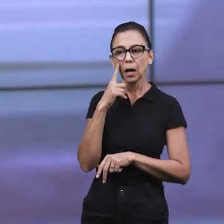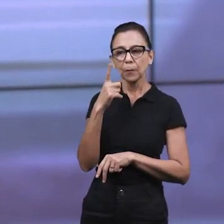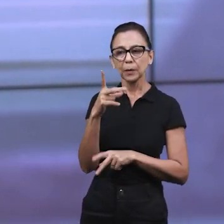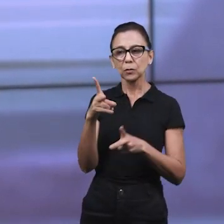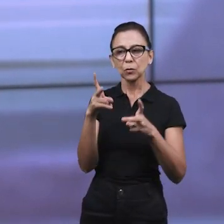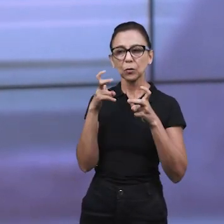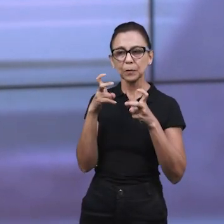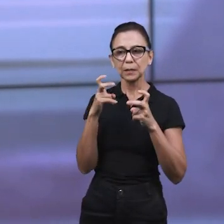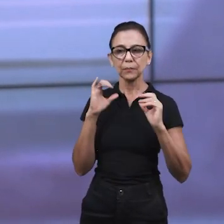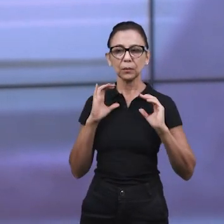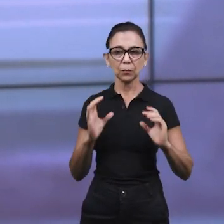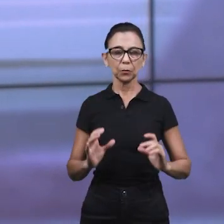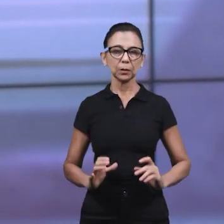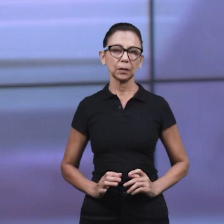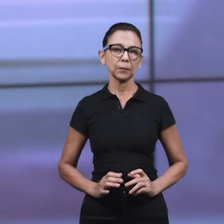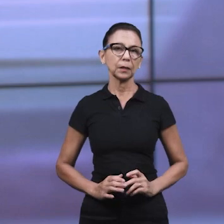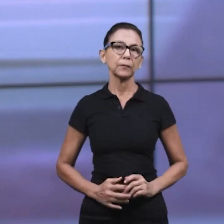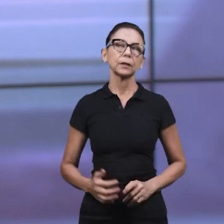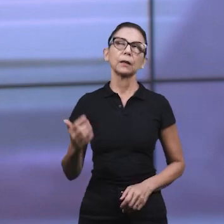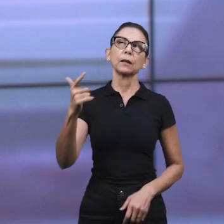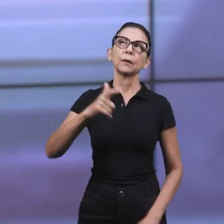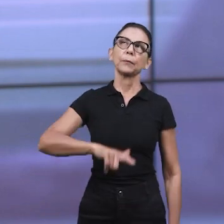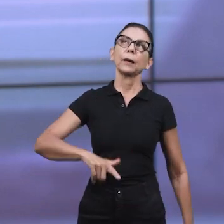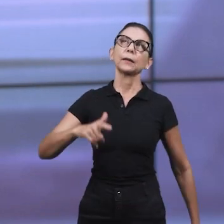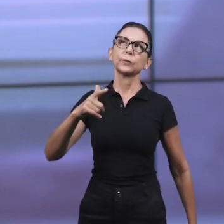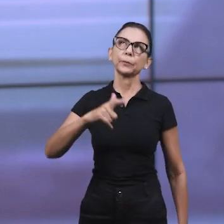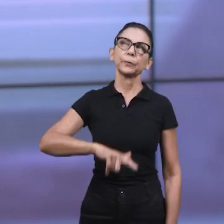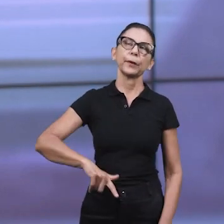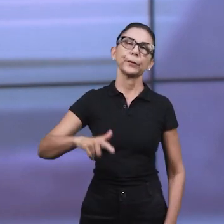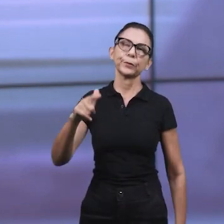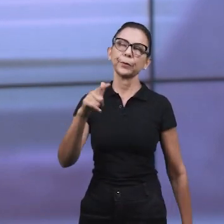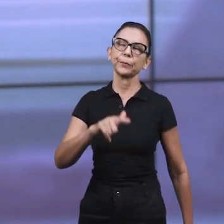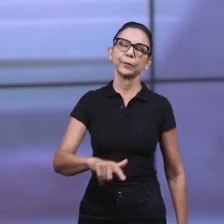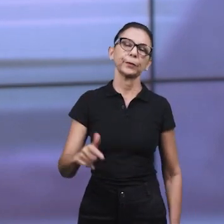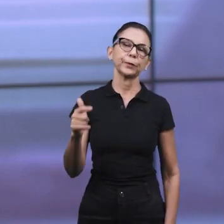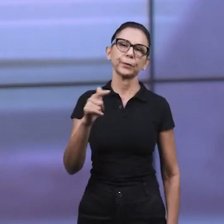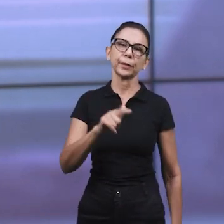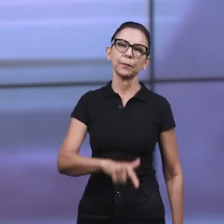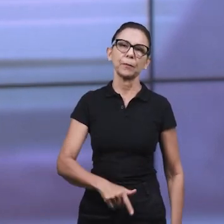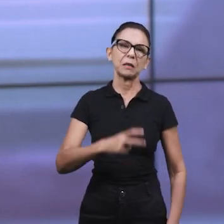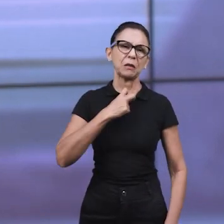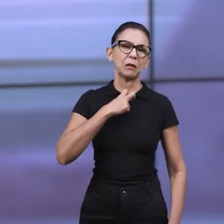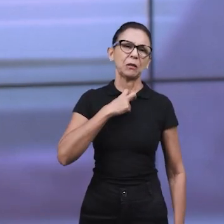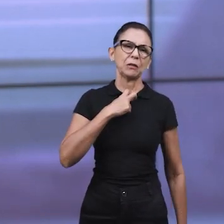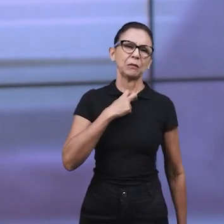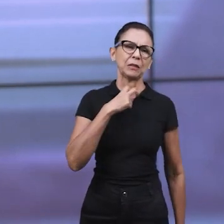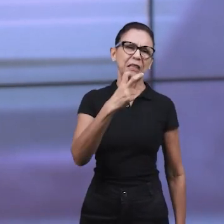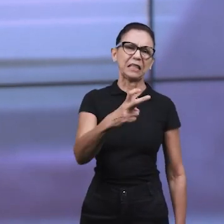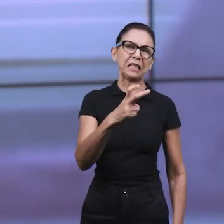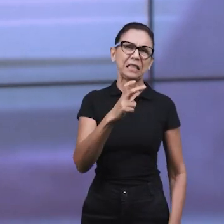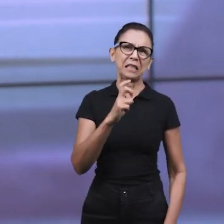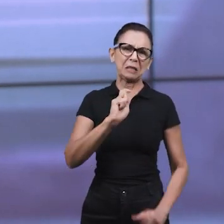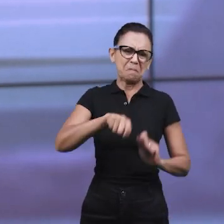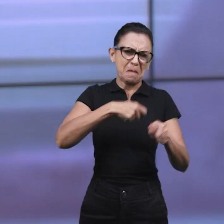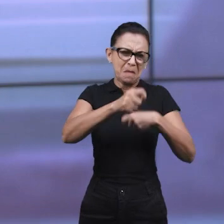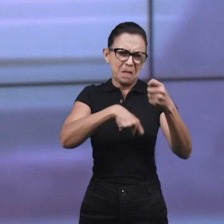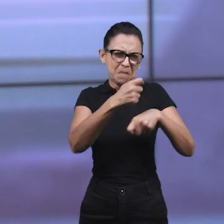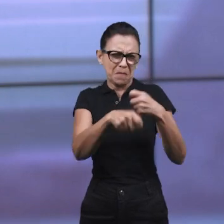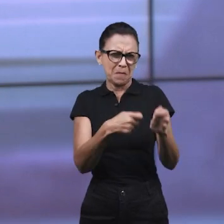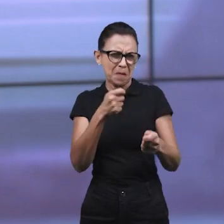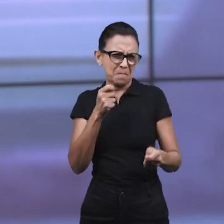comportamento. Não adianta falar 1000 vezes a mesma coisa ou estabelecer uma relação na base do grito, do